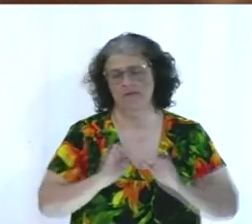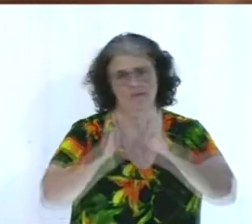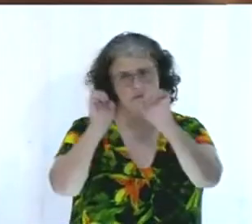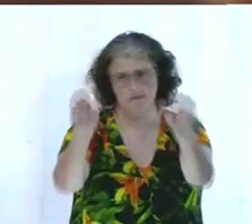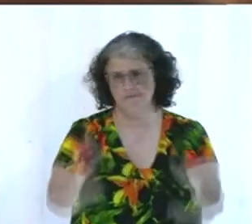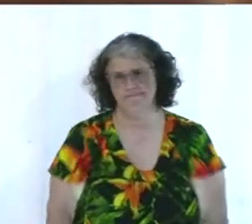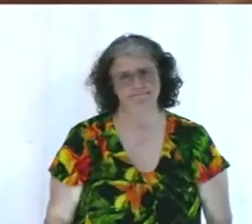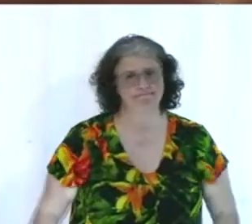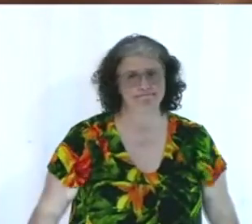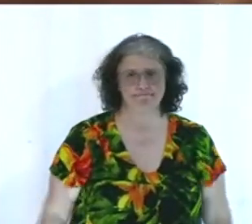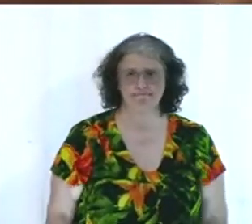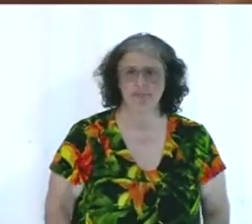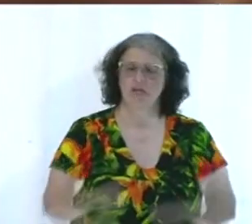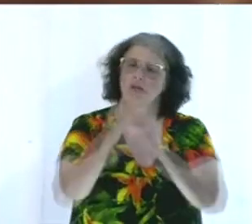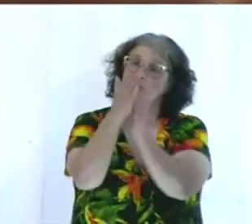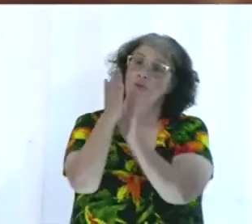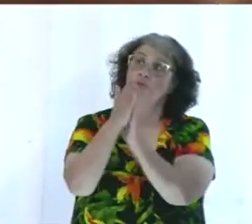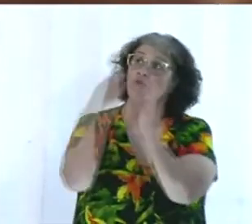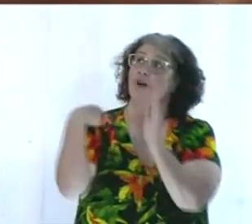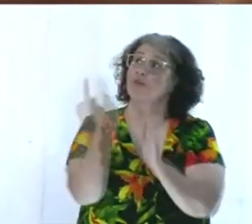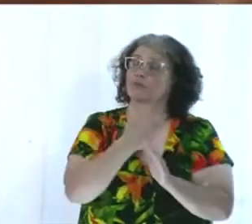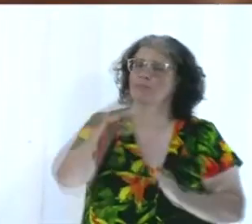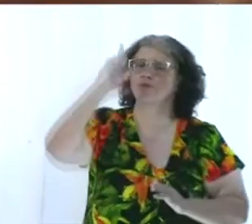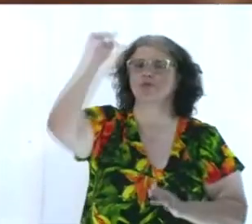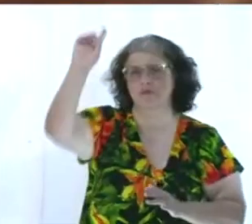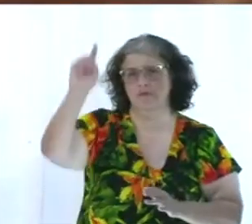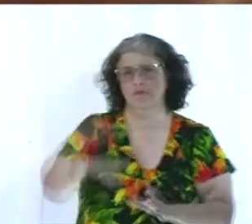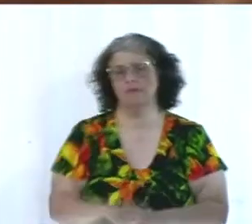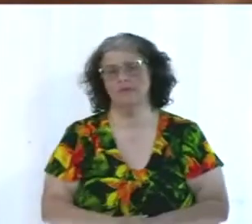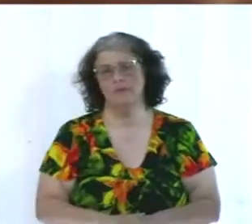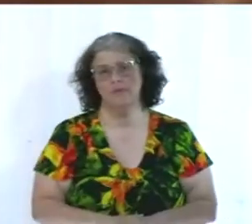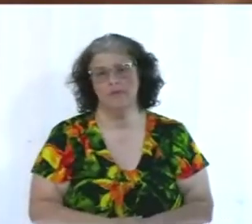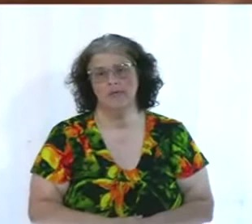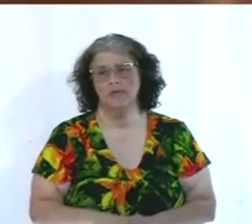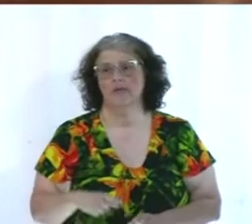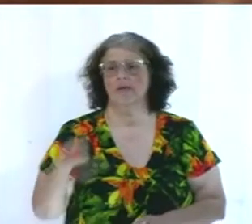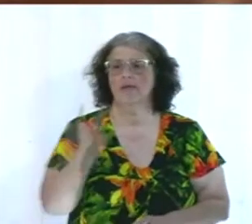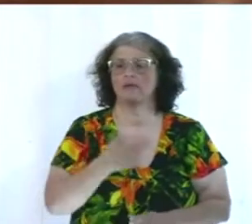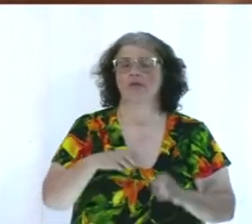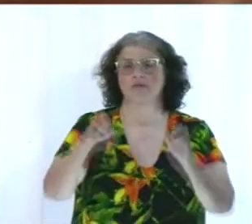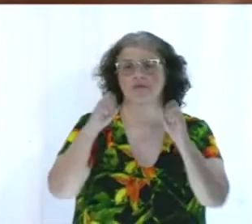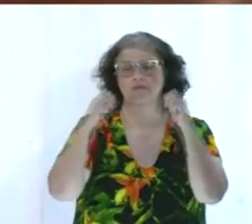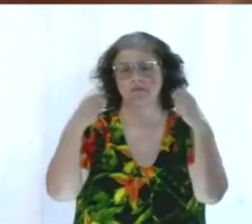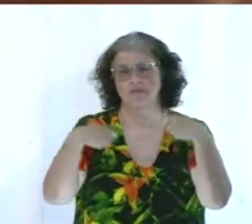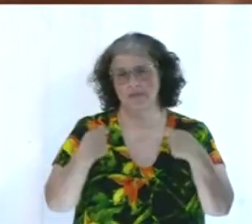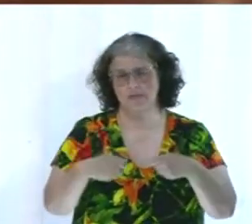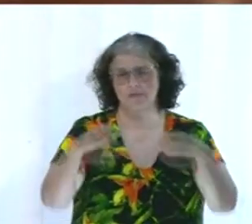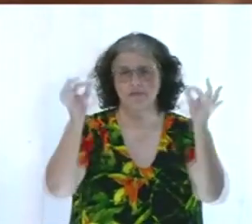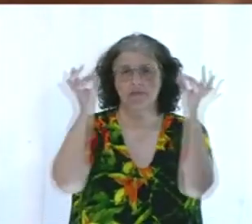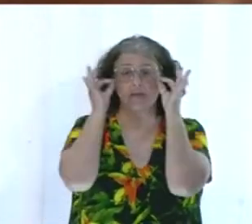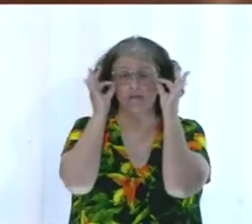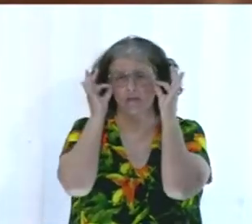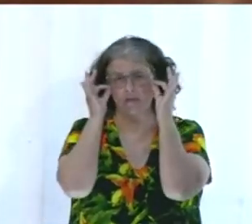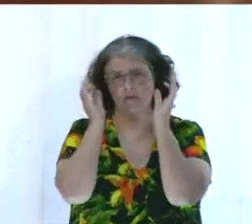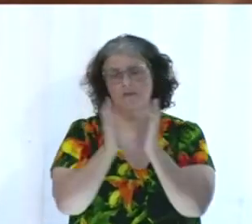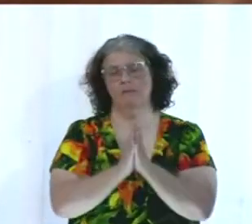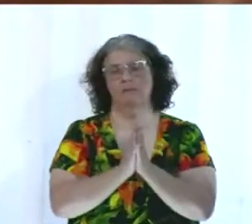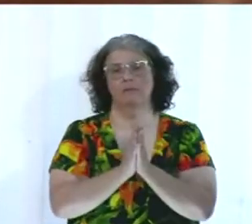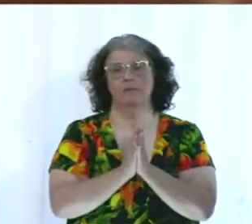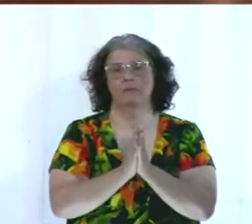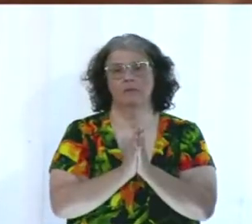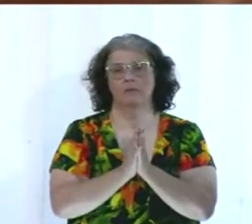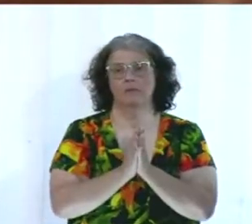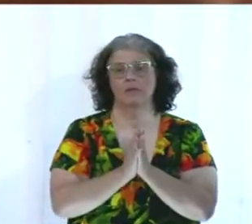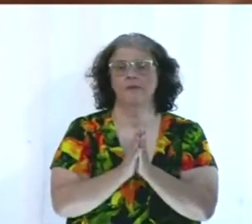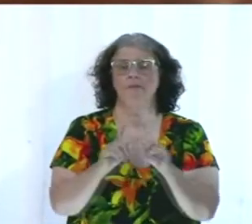Louvado seja o nosso Deus, que não só podemos perceber que entre nós não é assim, mas o que nesta noite o Espírito